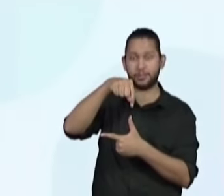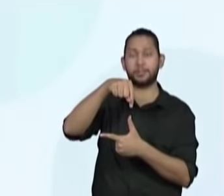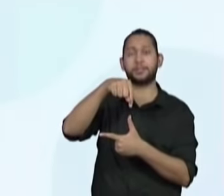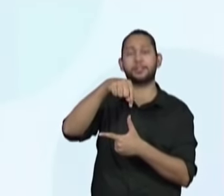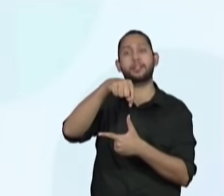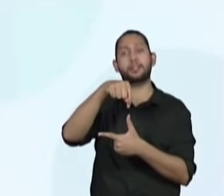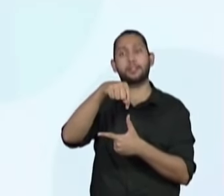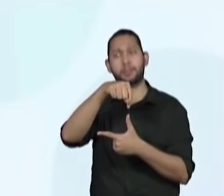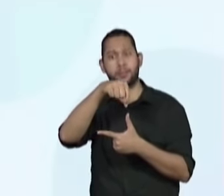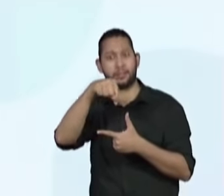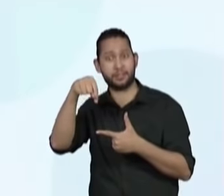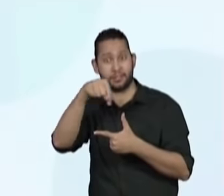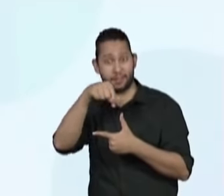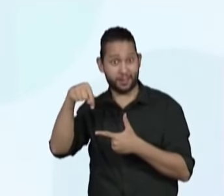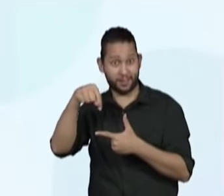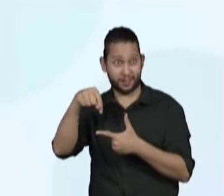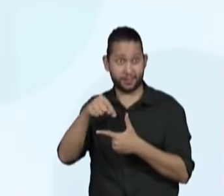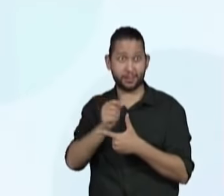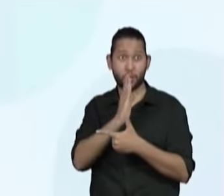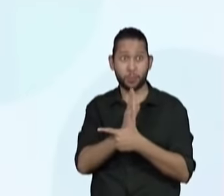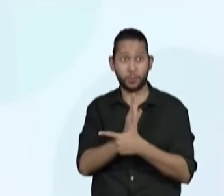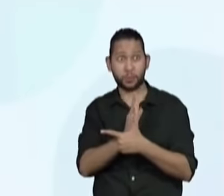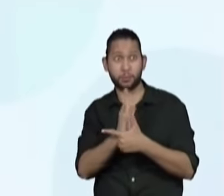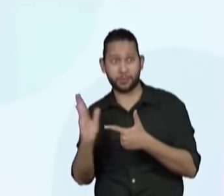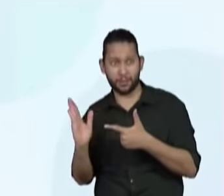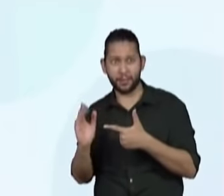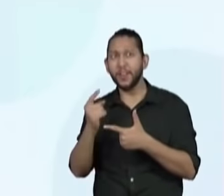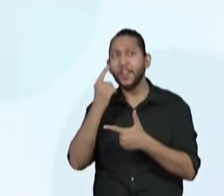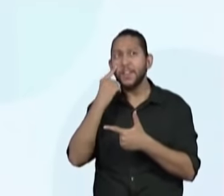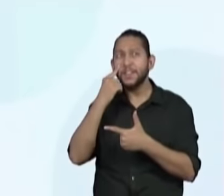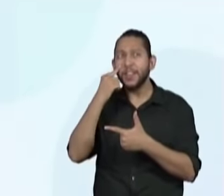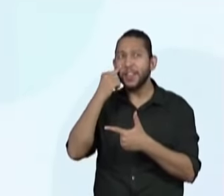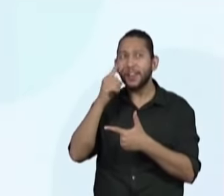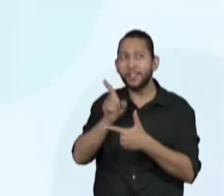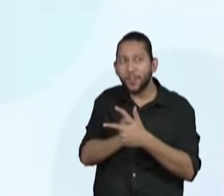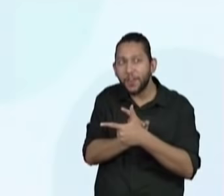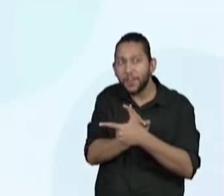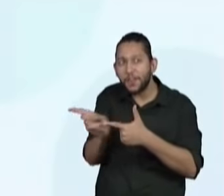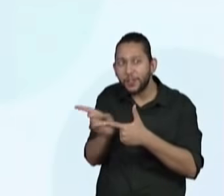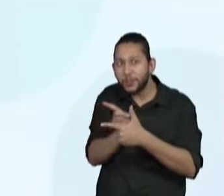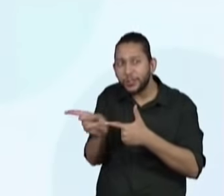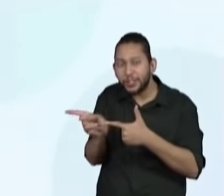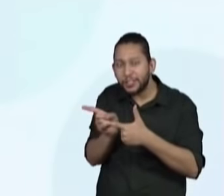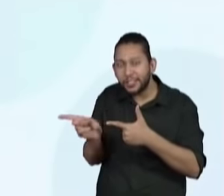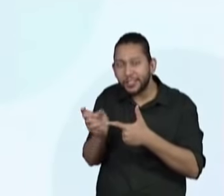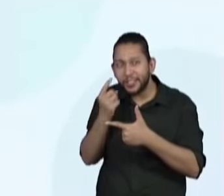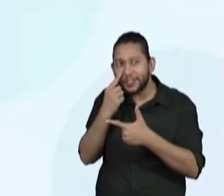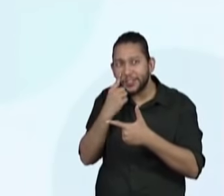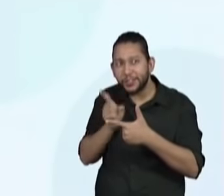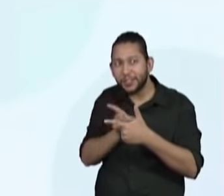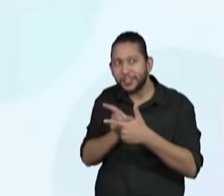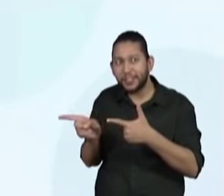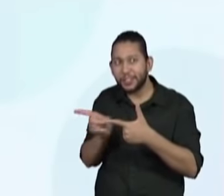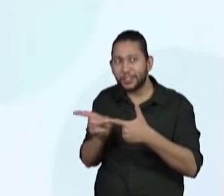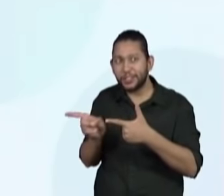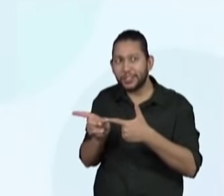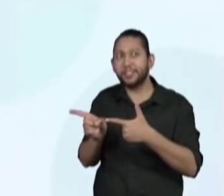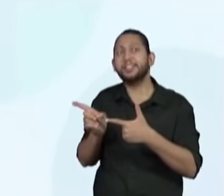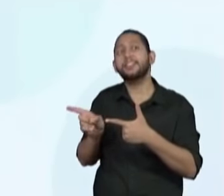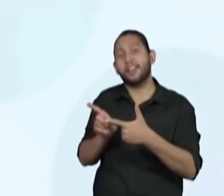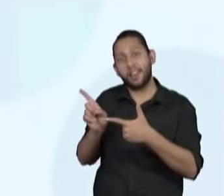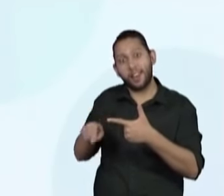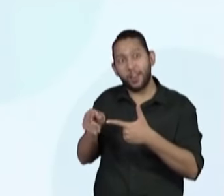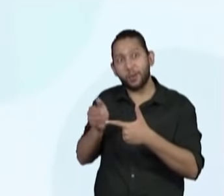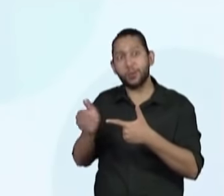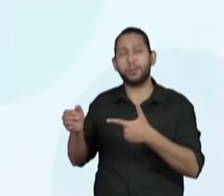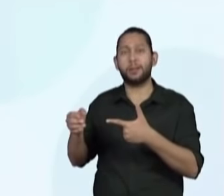tomando como base o ponto inicial. Tá vendo a flechinha que está à esquerda? Pois é, então essa flechinha é o ponto